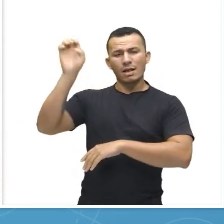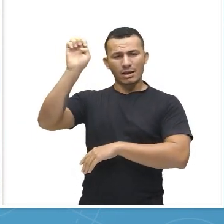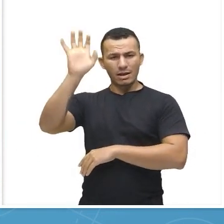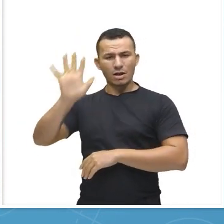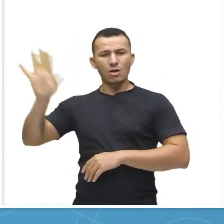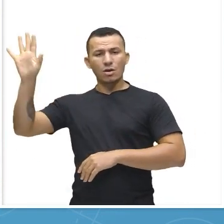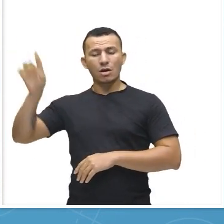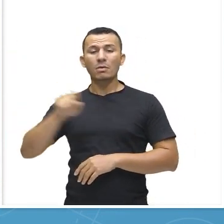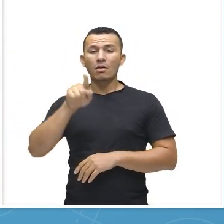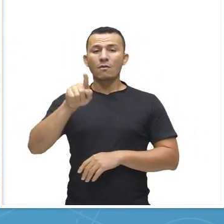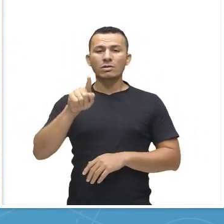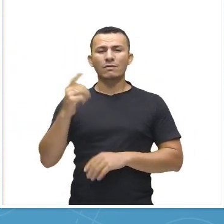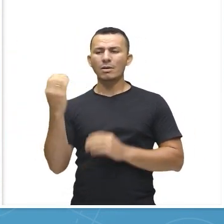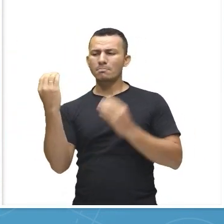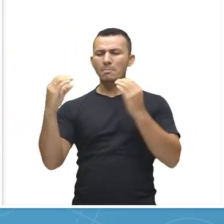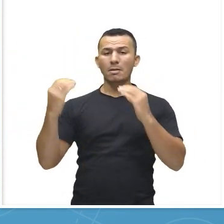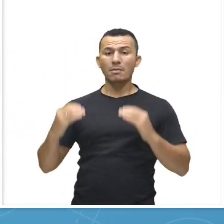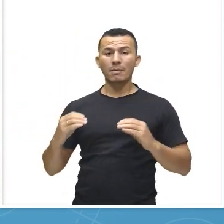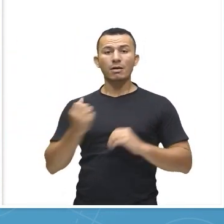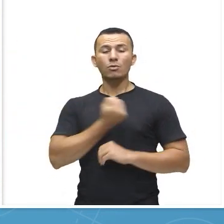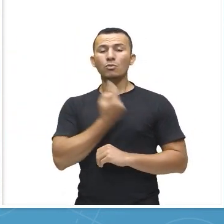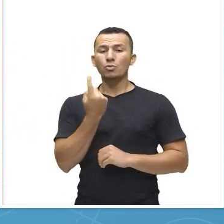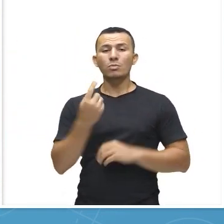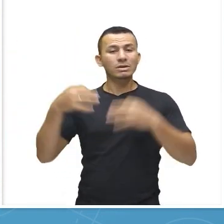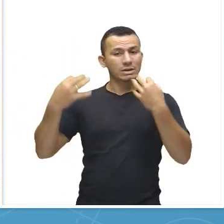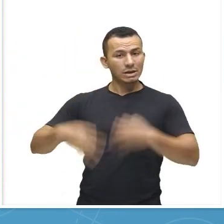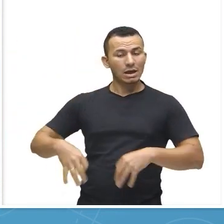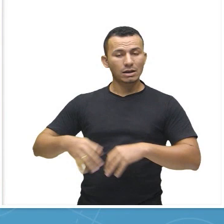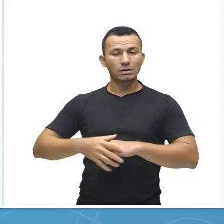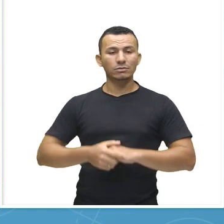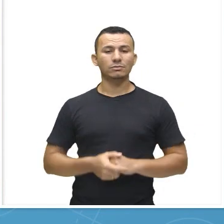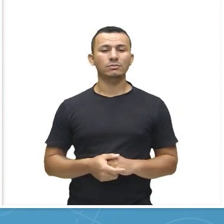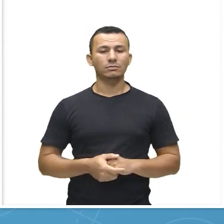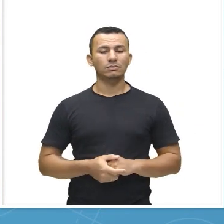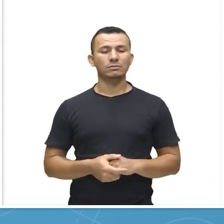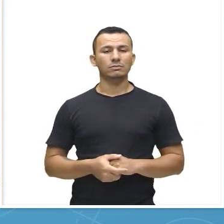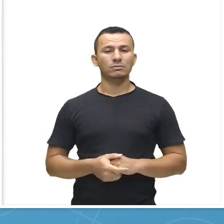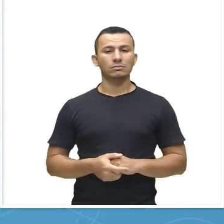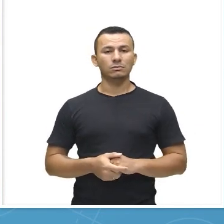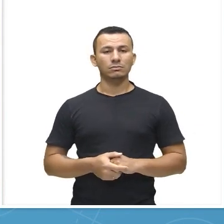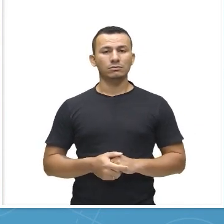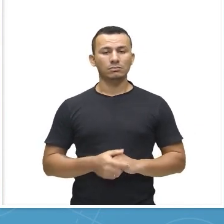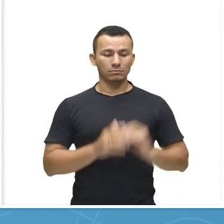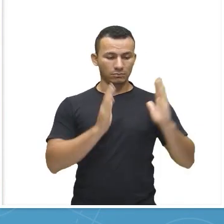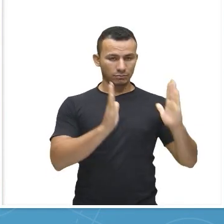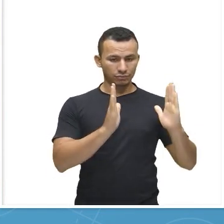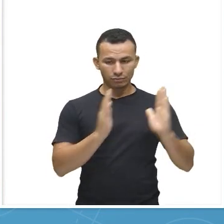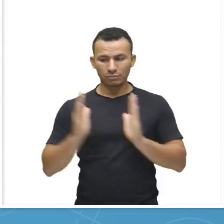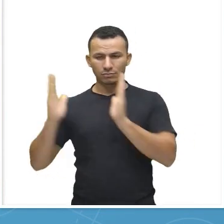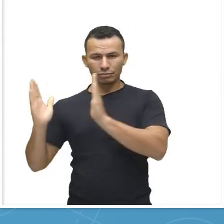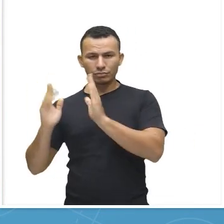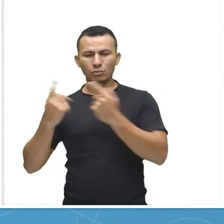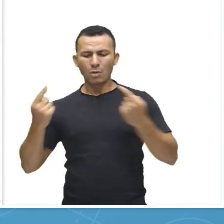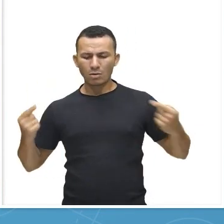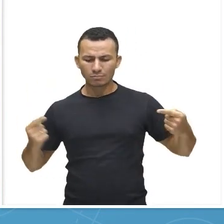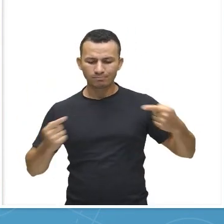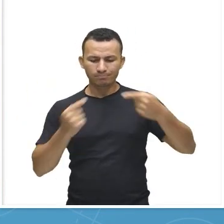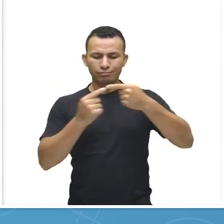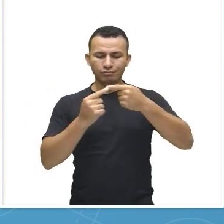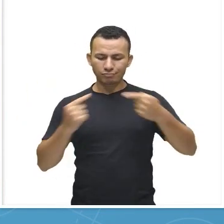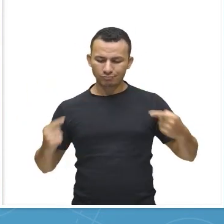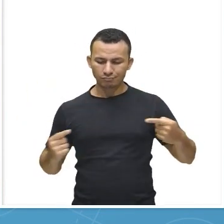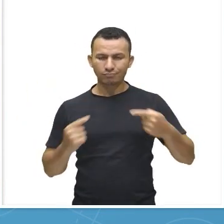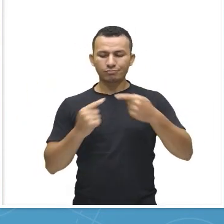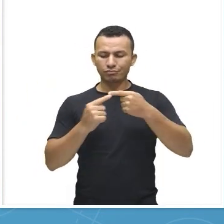enumere corretamente a coluna 2 de acordo com a coluna 1. Então você vai observar a coluna 1.